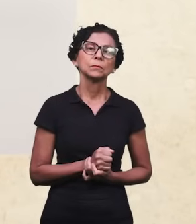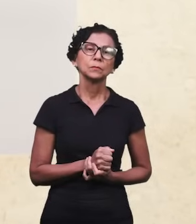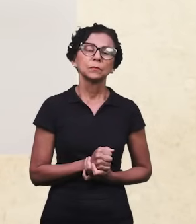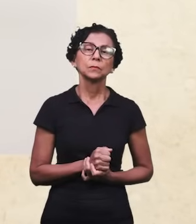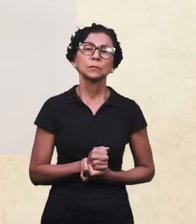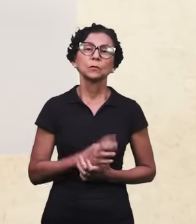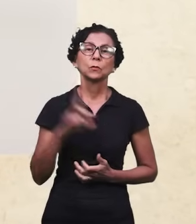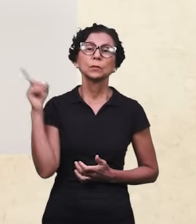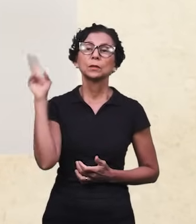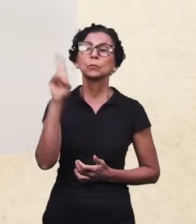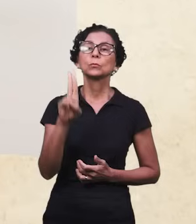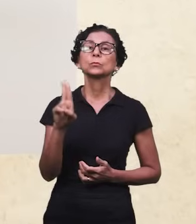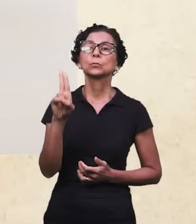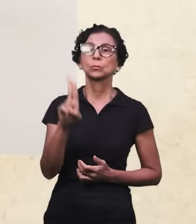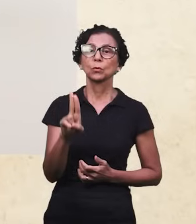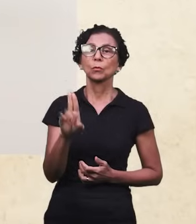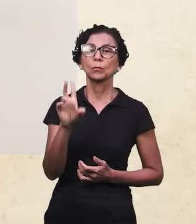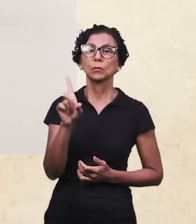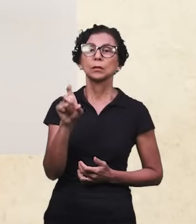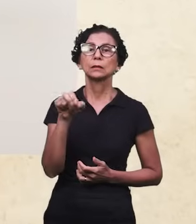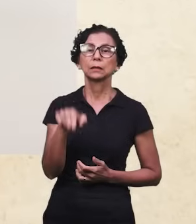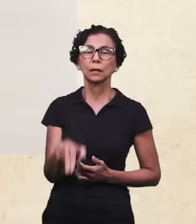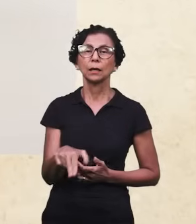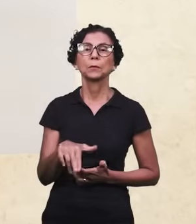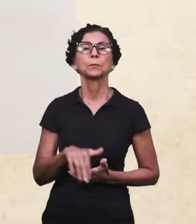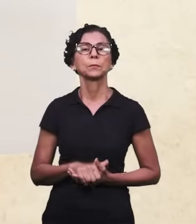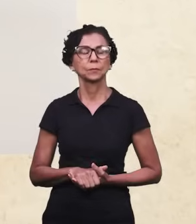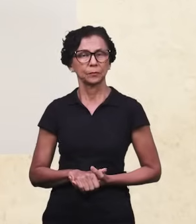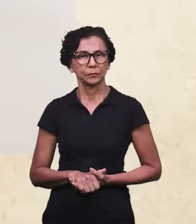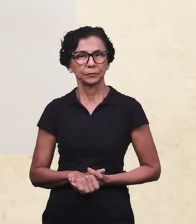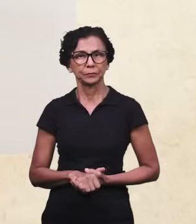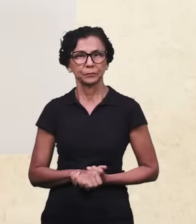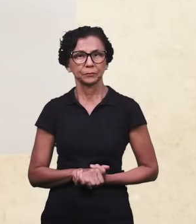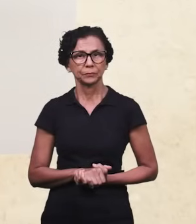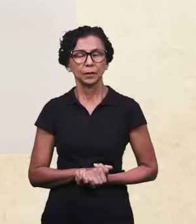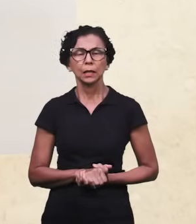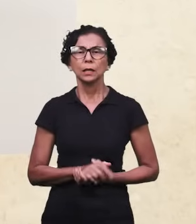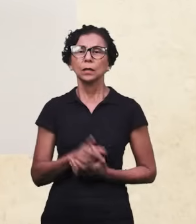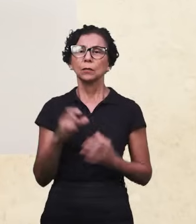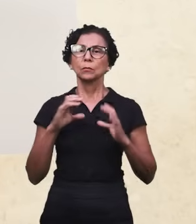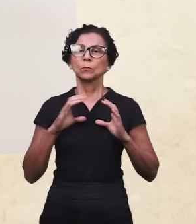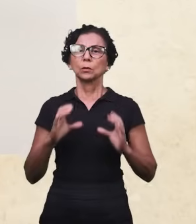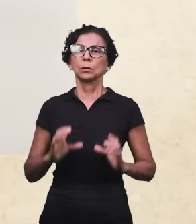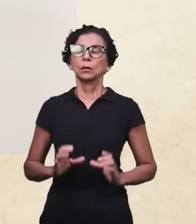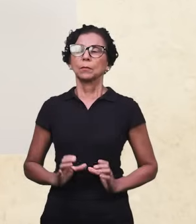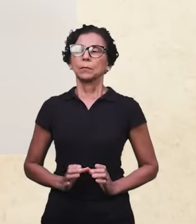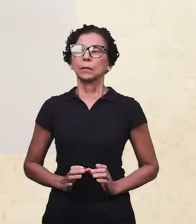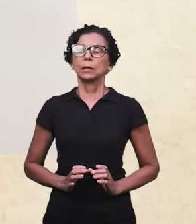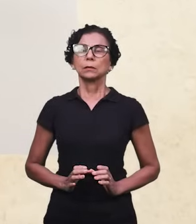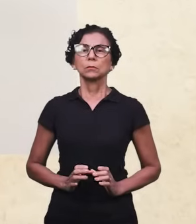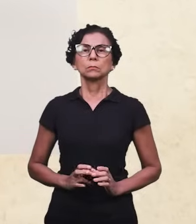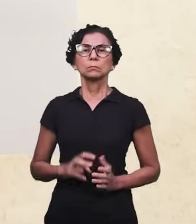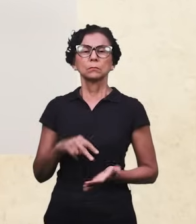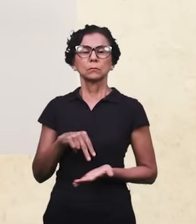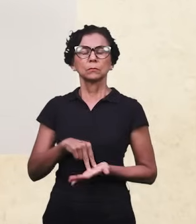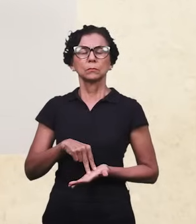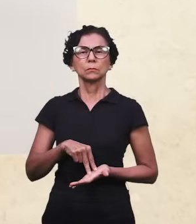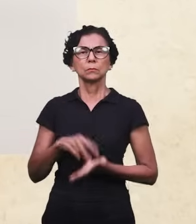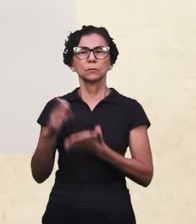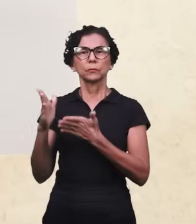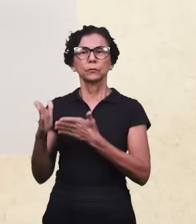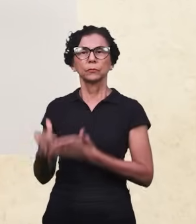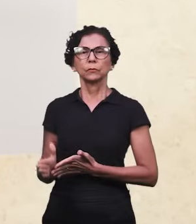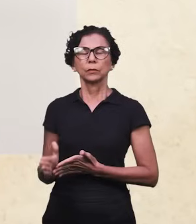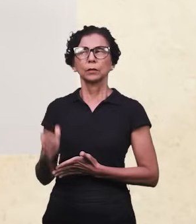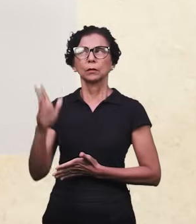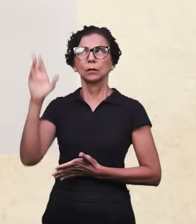Senhor usou a vida dele. Tanto é que não apenas usou, mas a posição dele em permanecer fiel